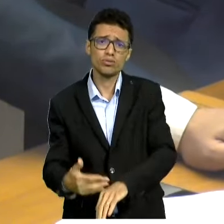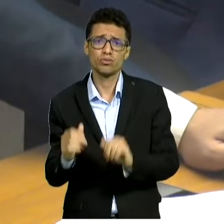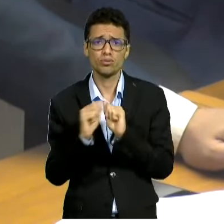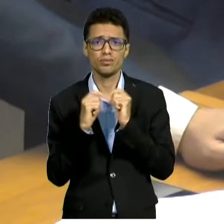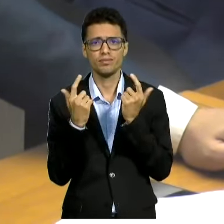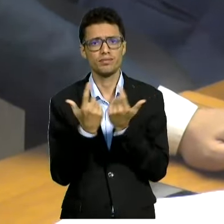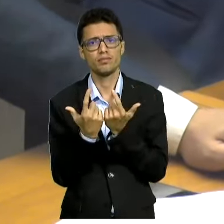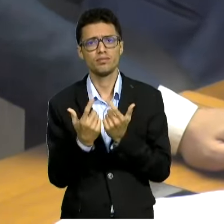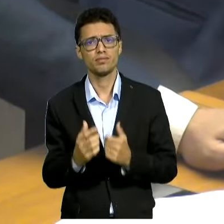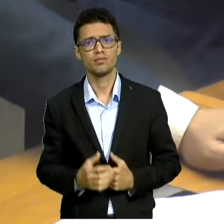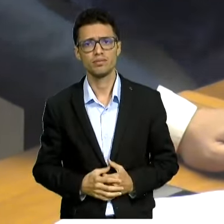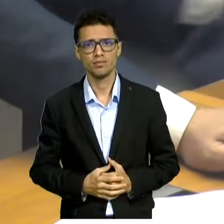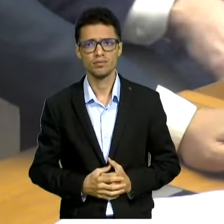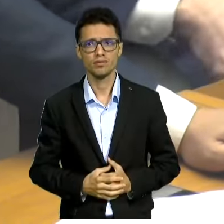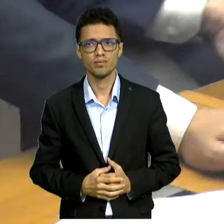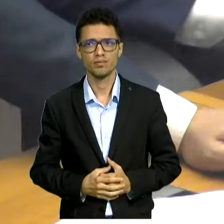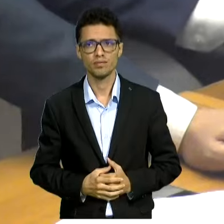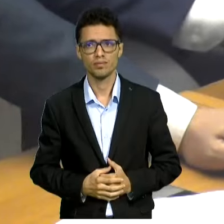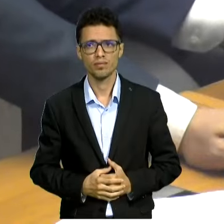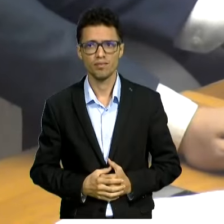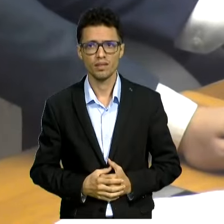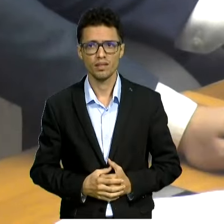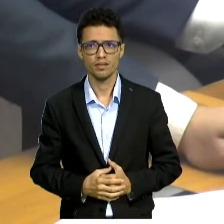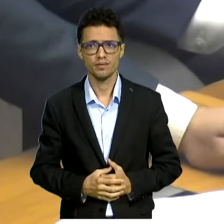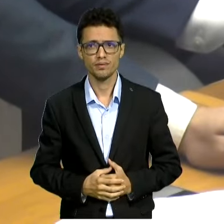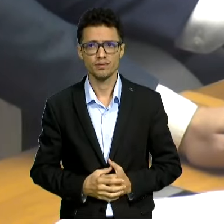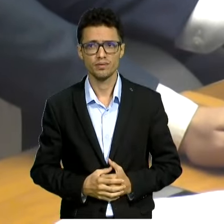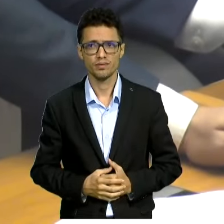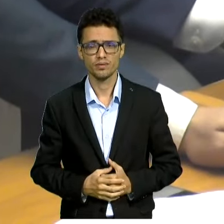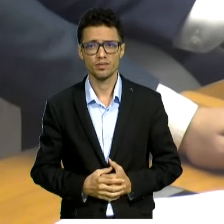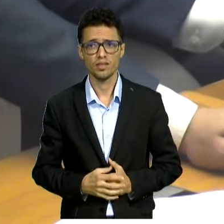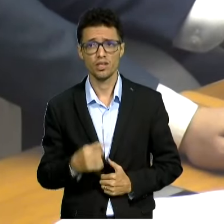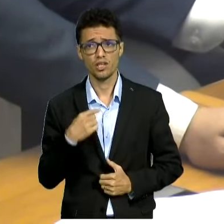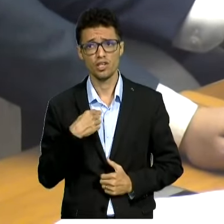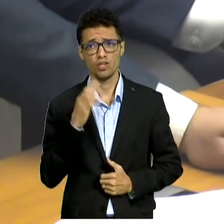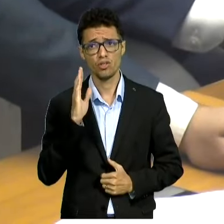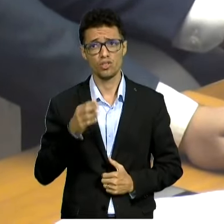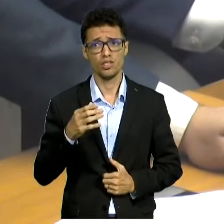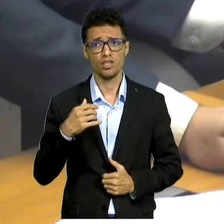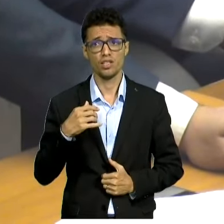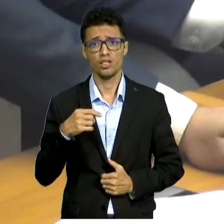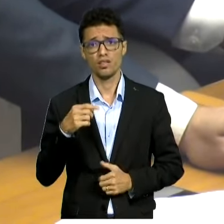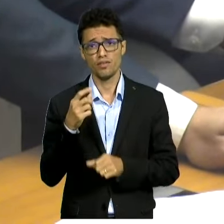Legislativa. Veja só, ando por aqui há 20 anos,